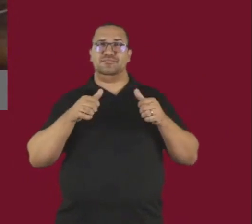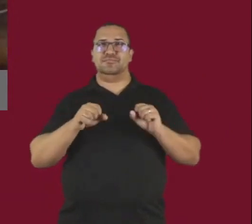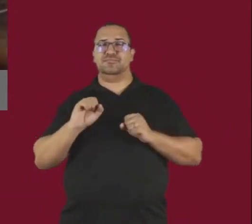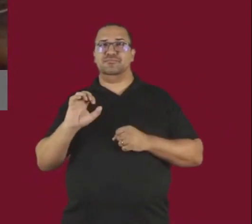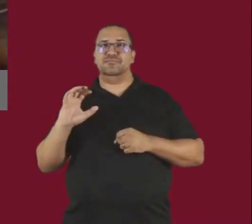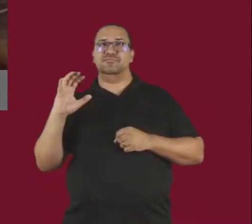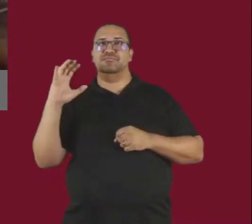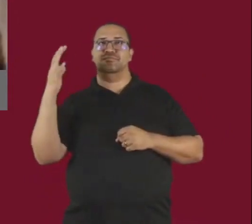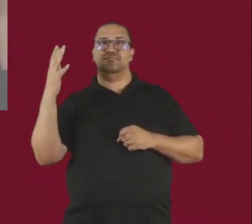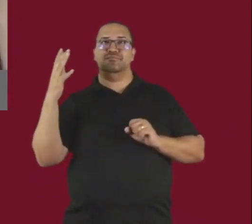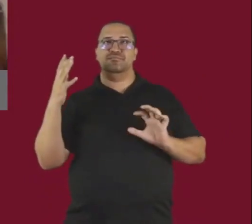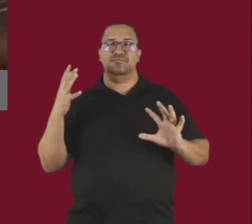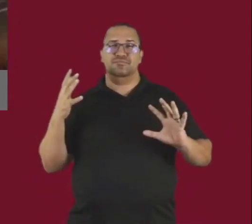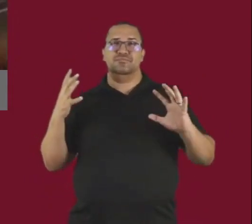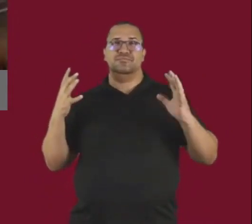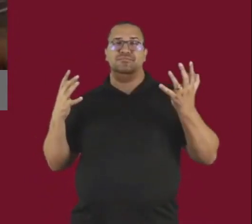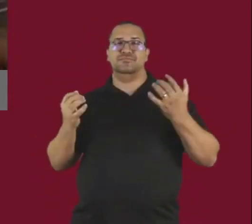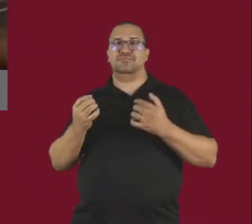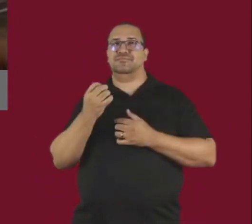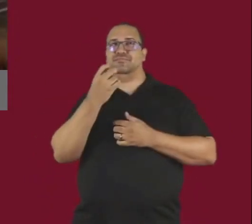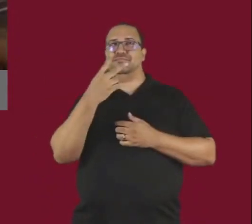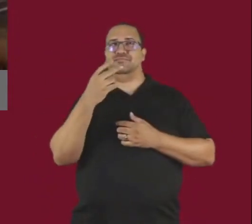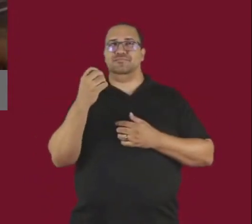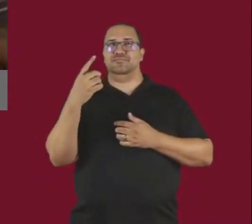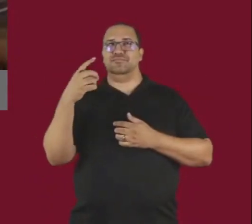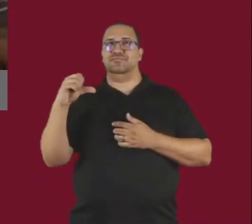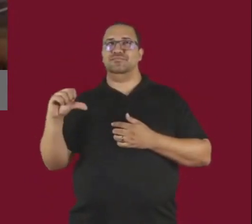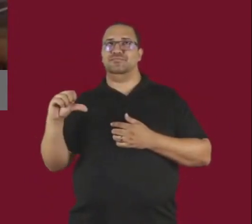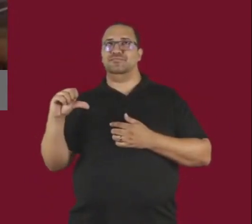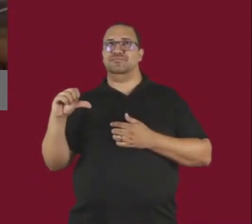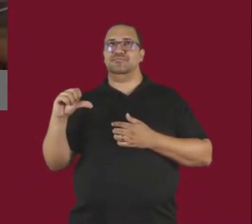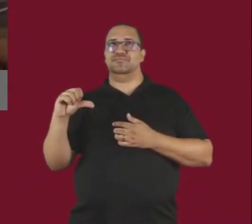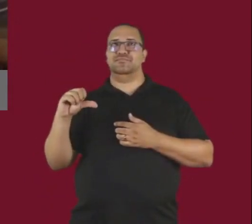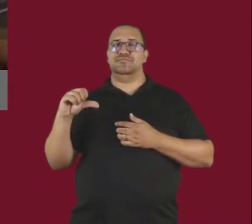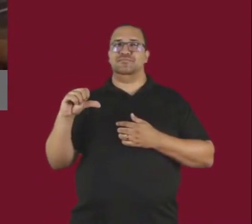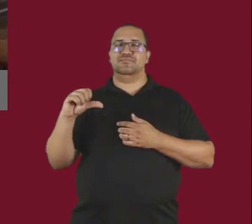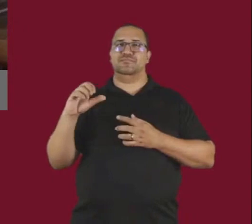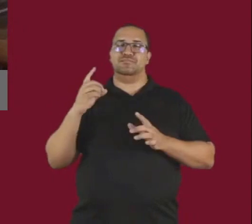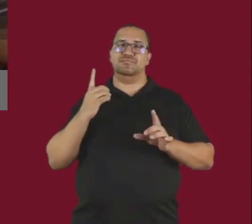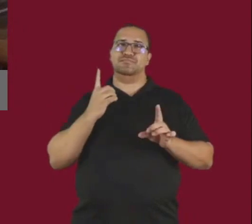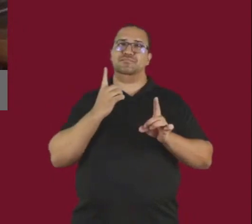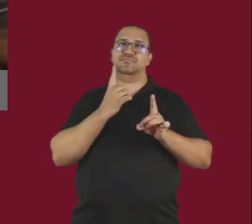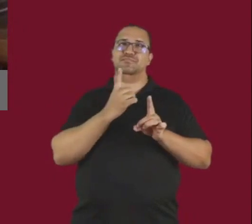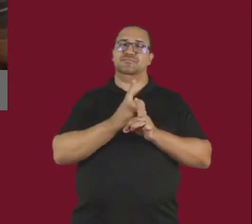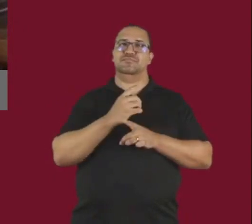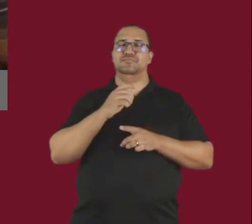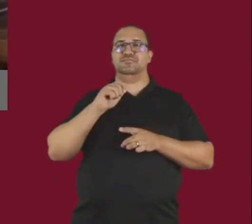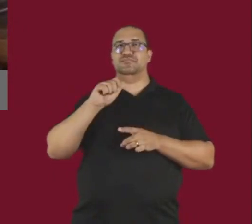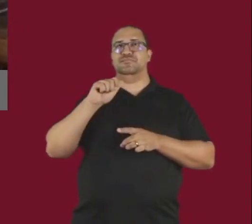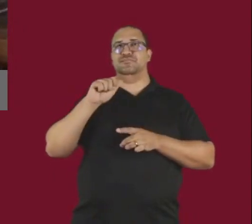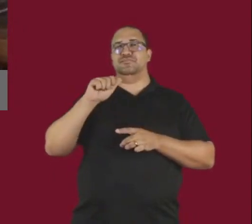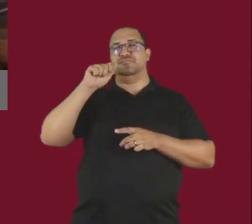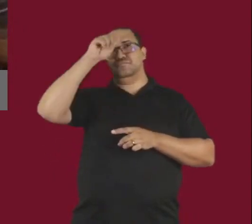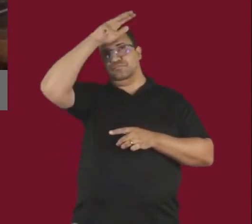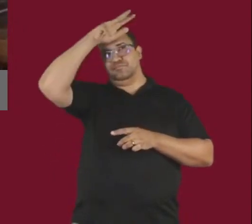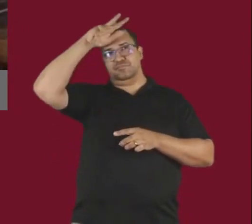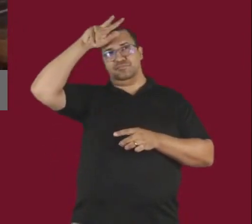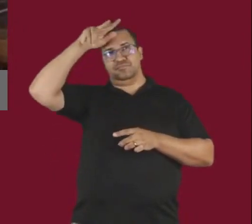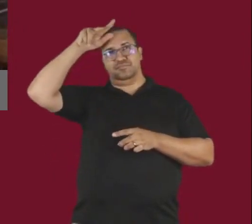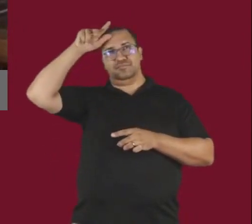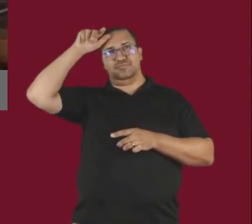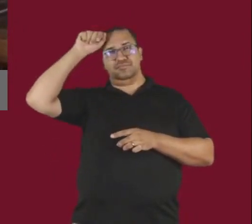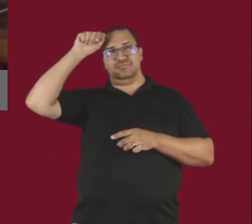realizadas, né? Então, em 2019, a gente fez o encontro Amazônia Centro do Mundo, que a gente